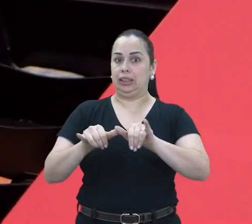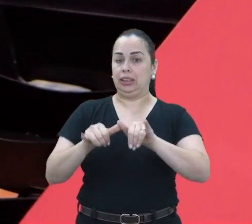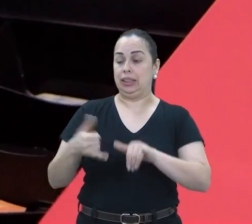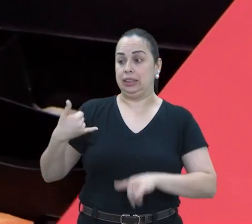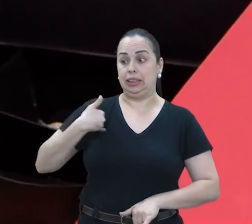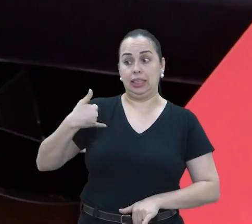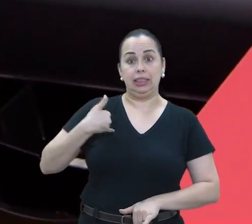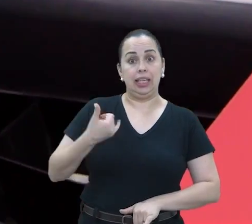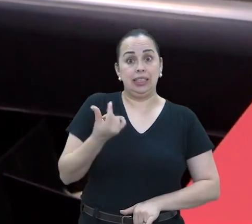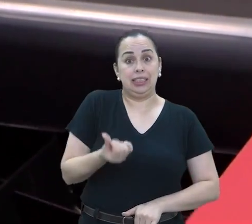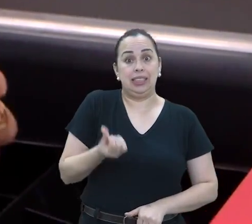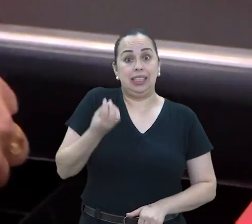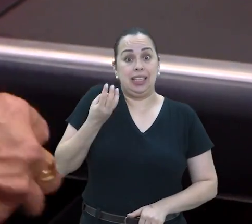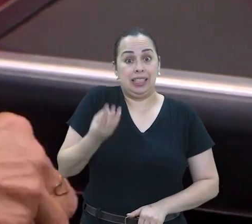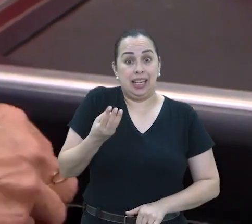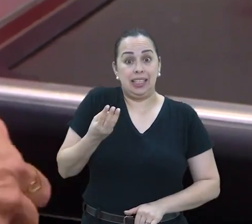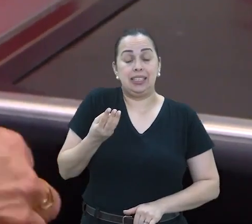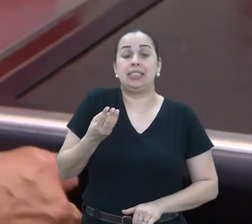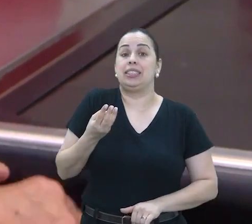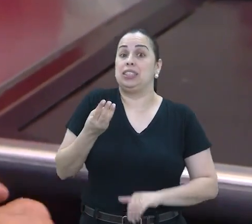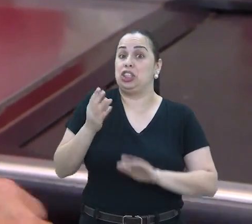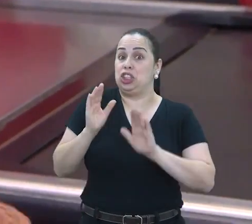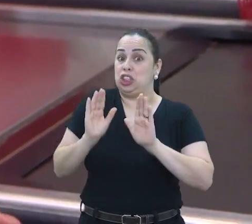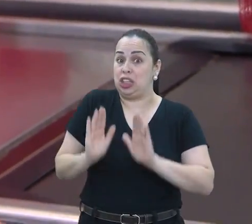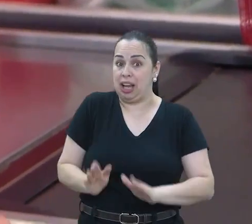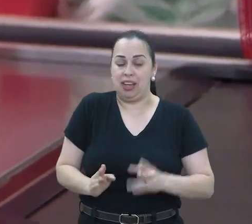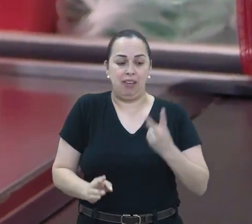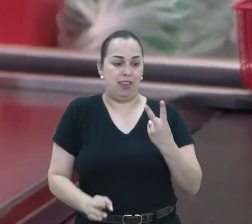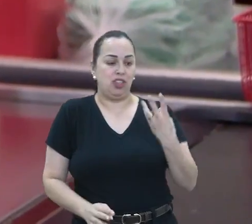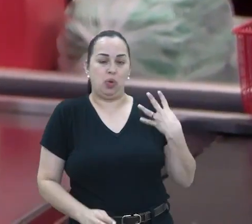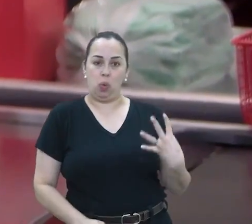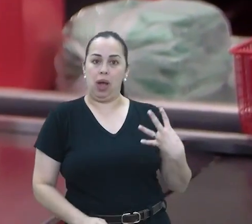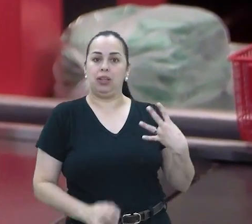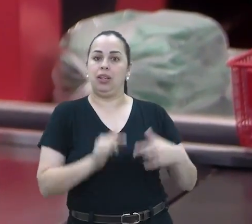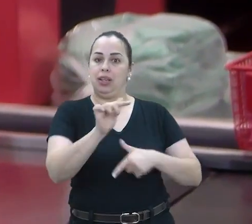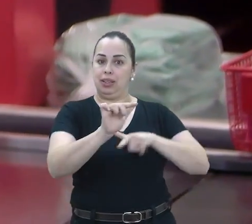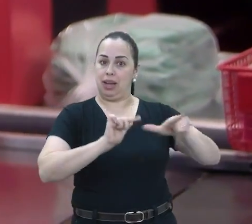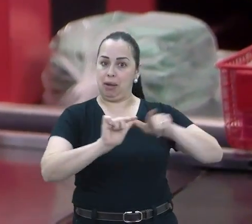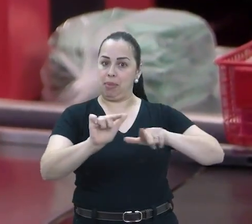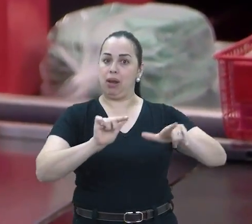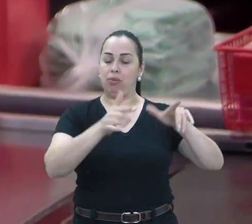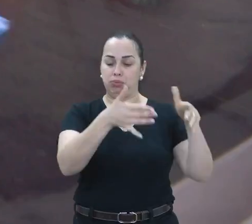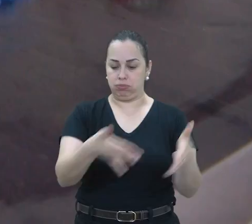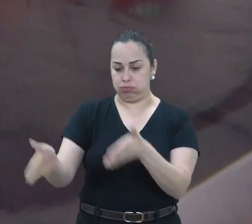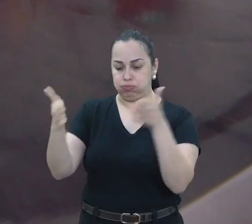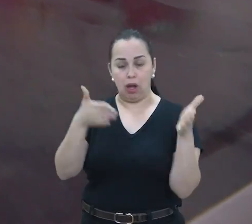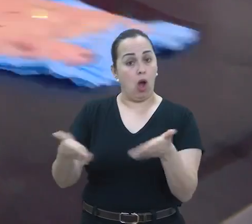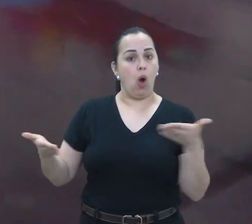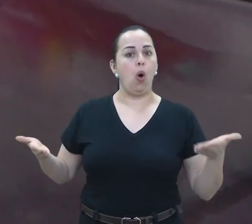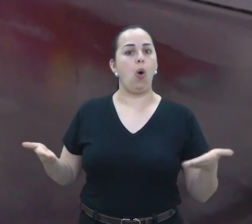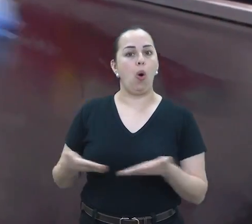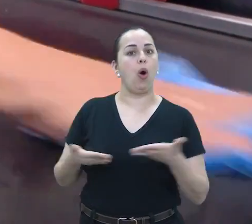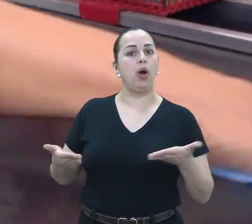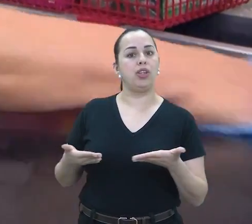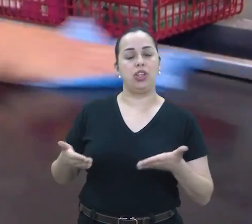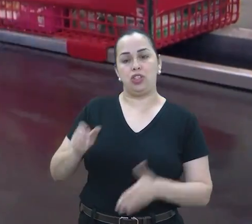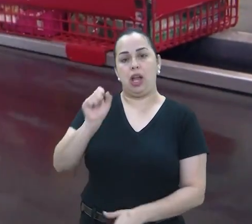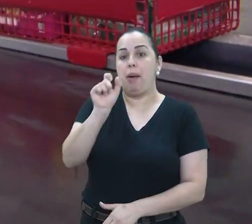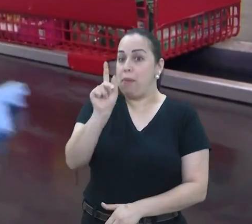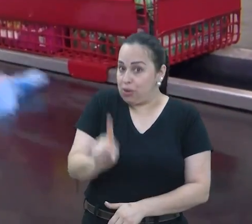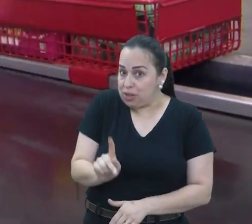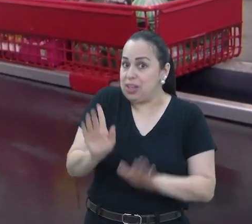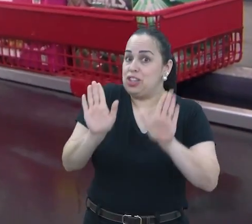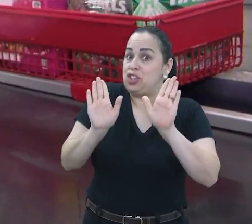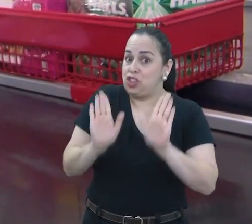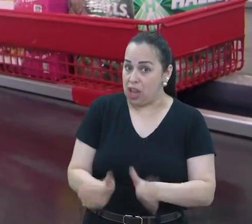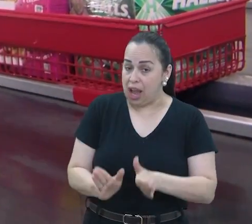Dos 63 anos de vida, 24 foram dedicados à profissão. Hoje, ela é